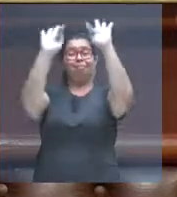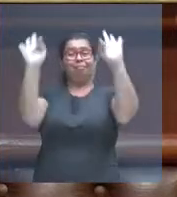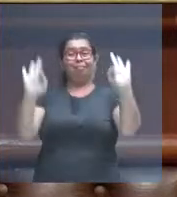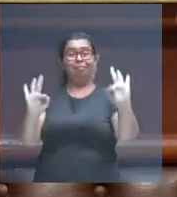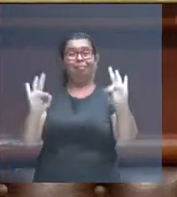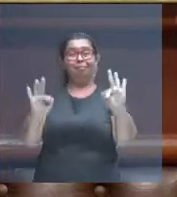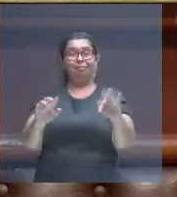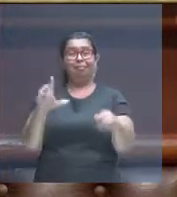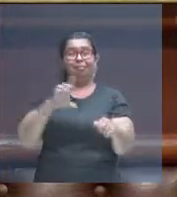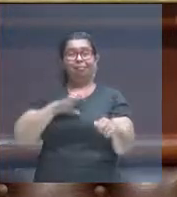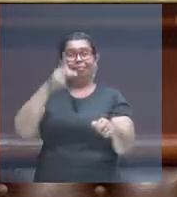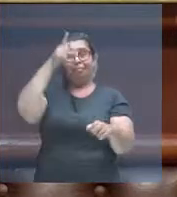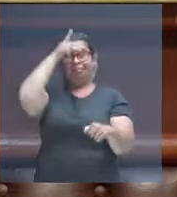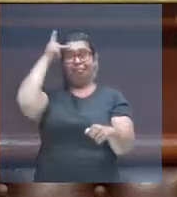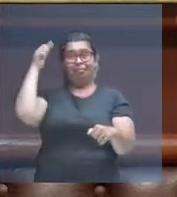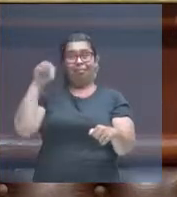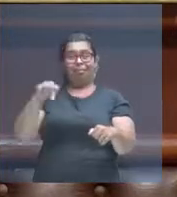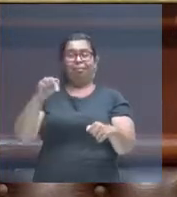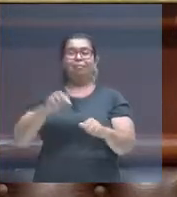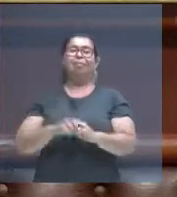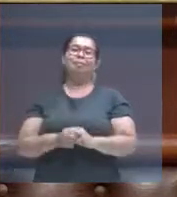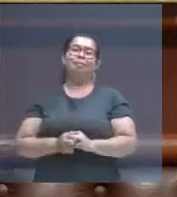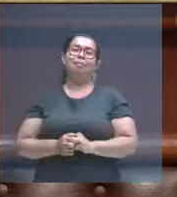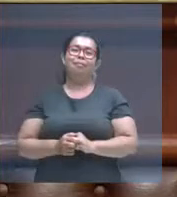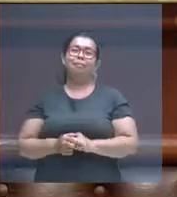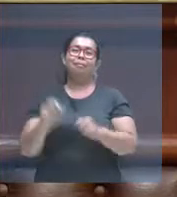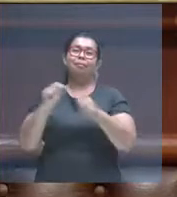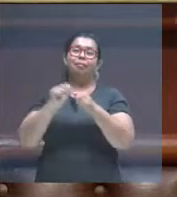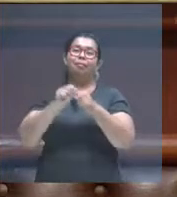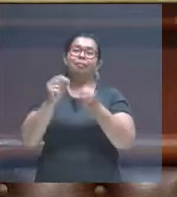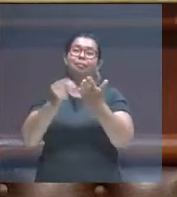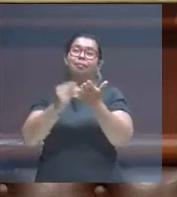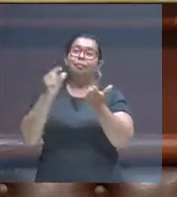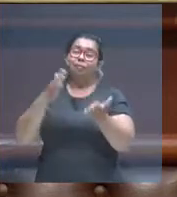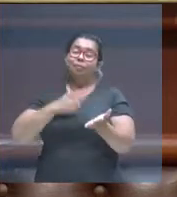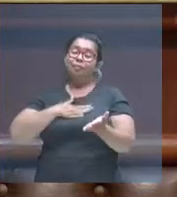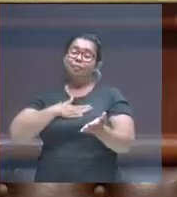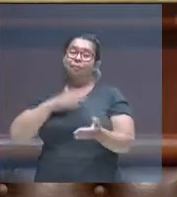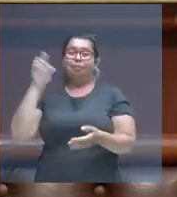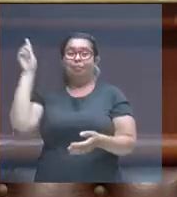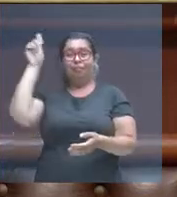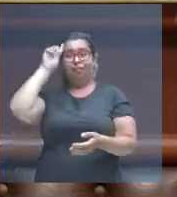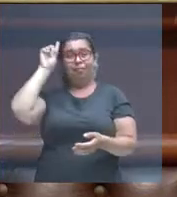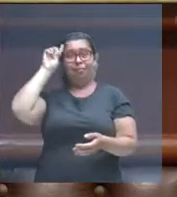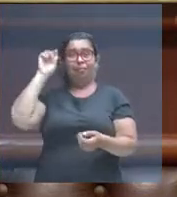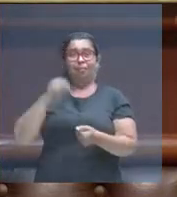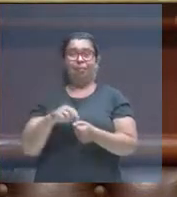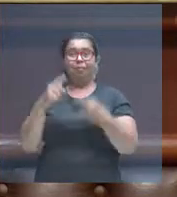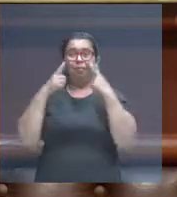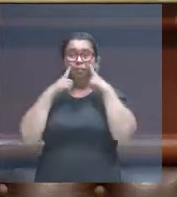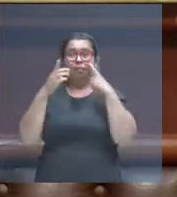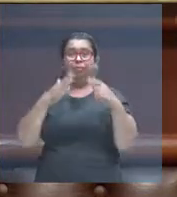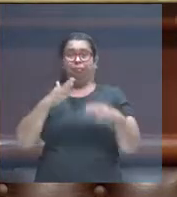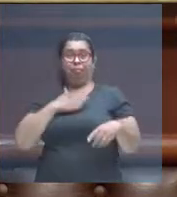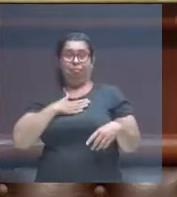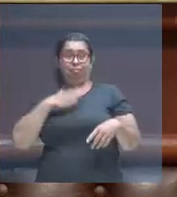essas pessoas aqui que fazem parte do meu dia a dia. Vejo aqui minha